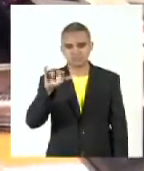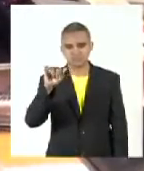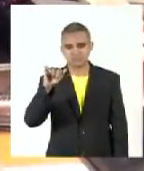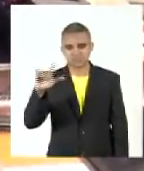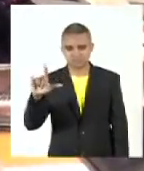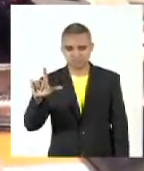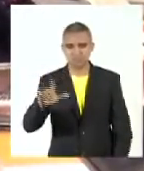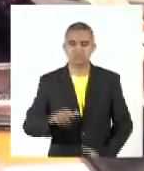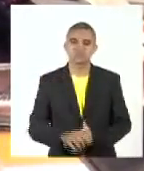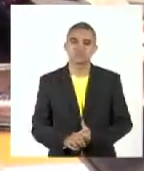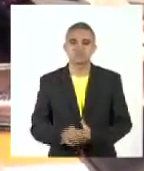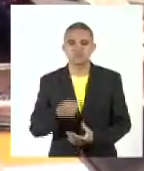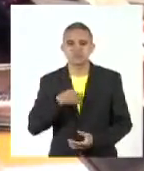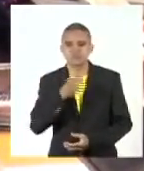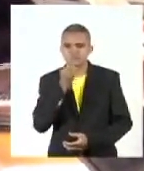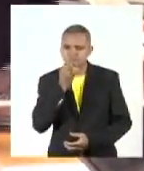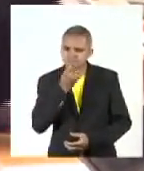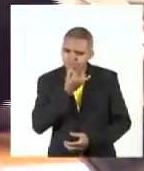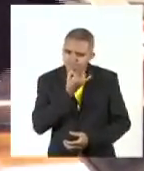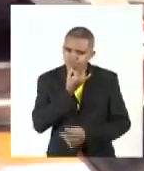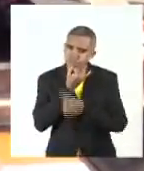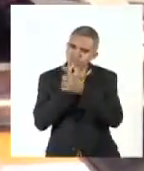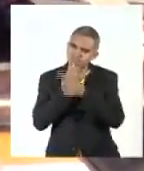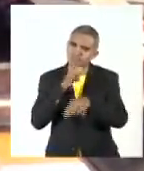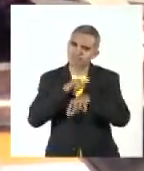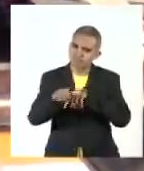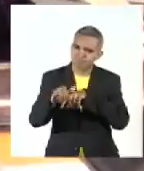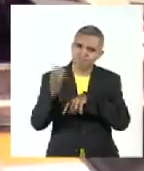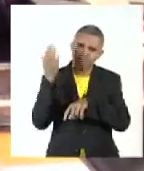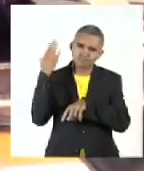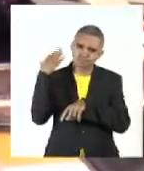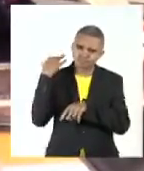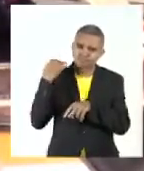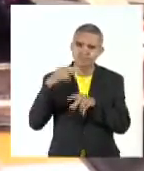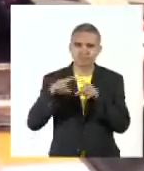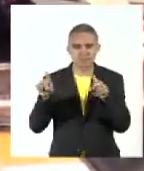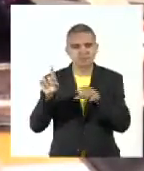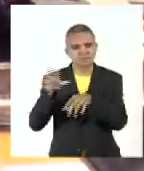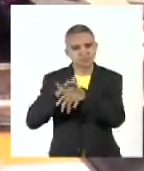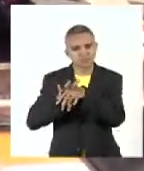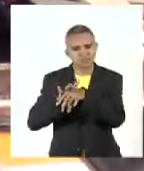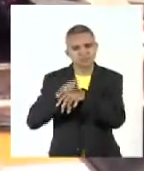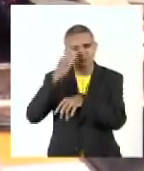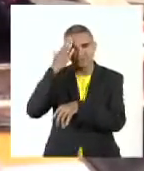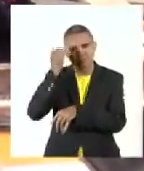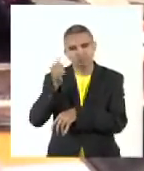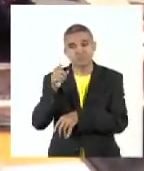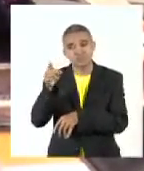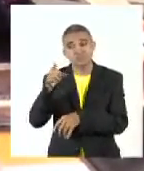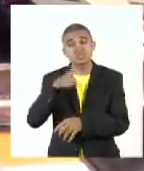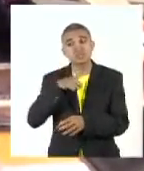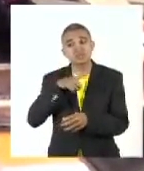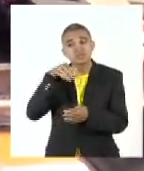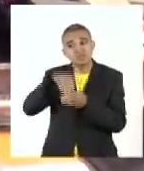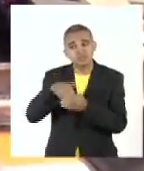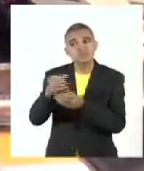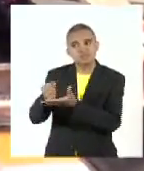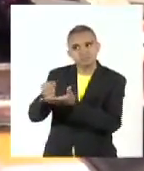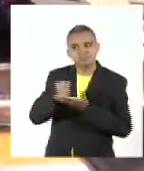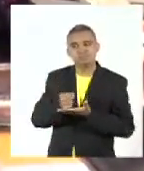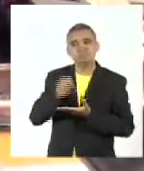Eu fiquei muito chateado que Vossa Excelência não estava, mas foi por motivo de saúde, mas com certeza Vossa Excelência iria nos apoiar